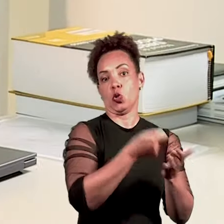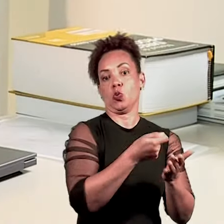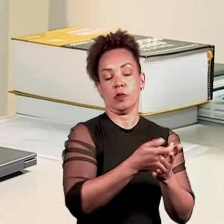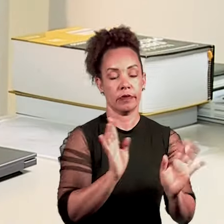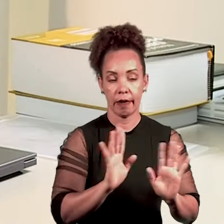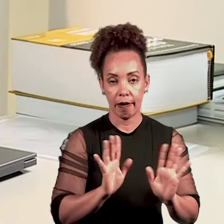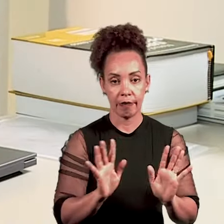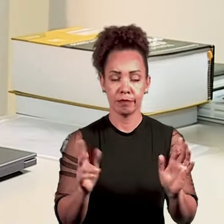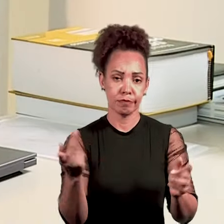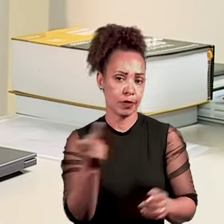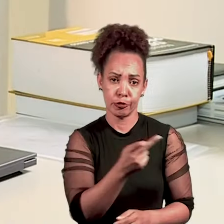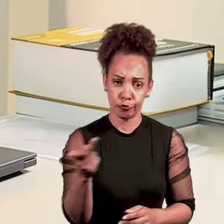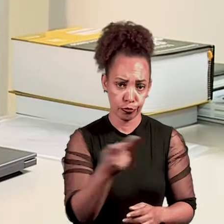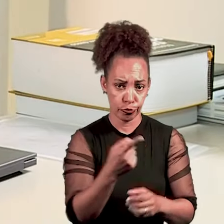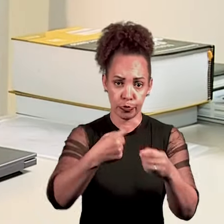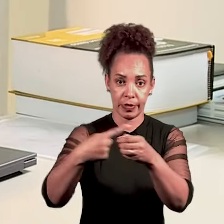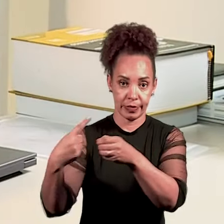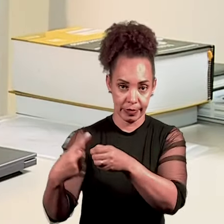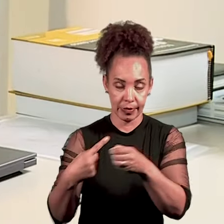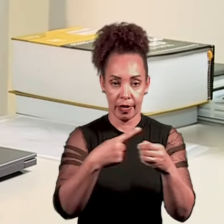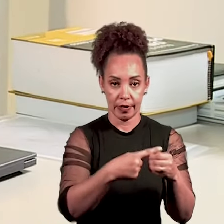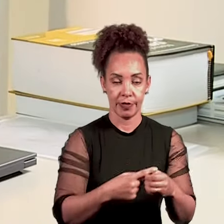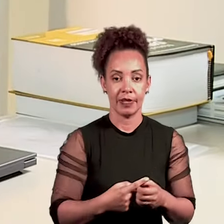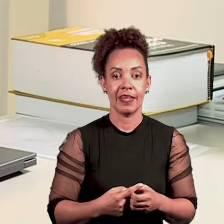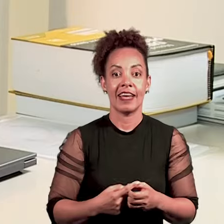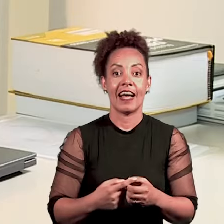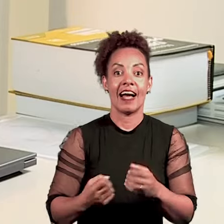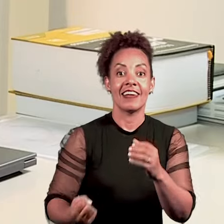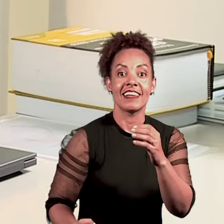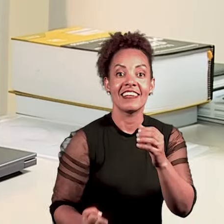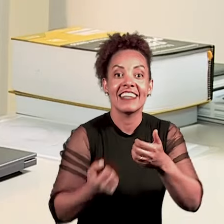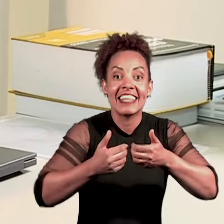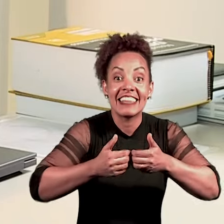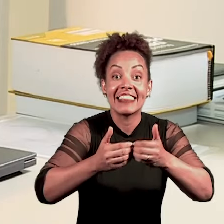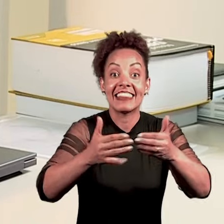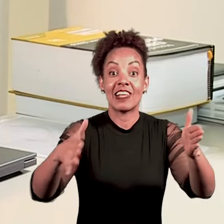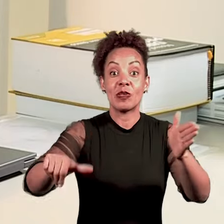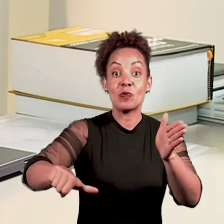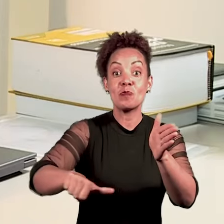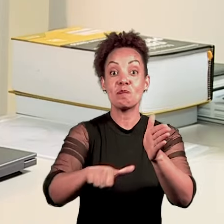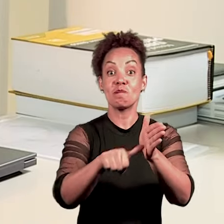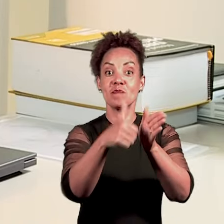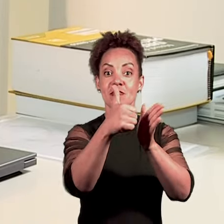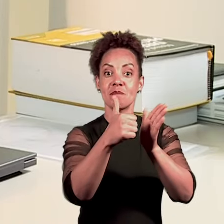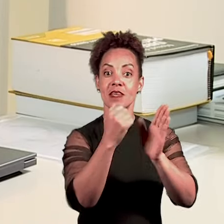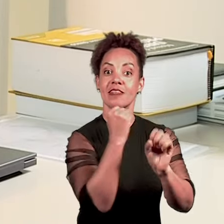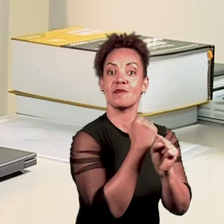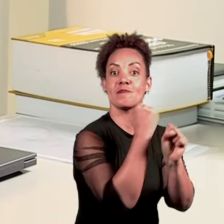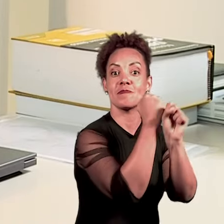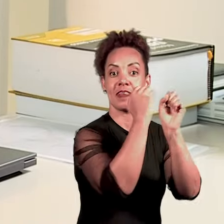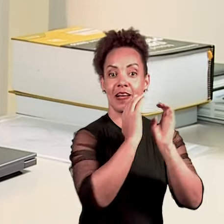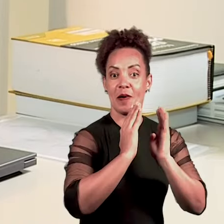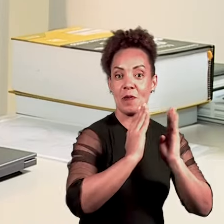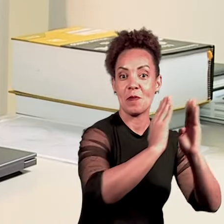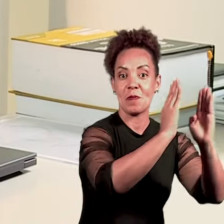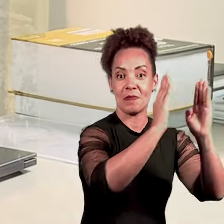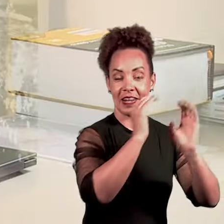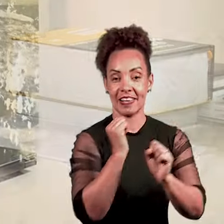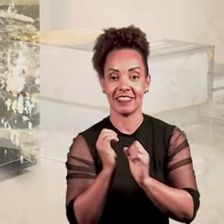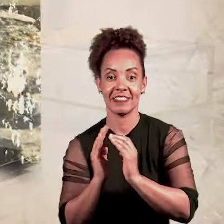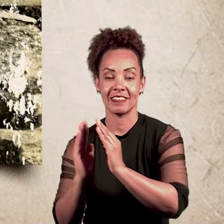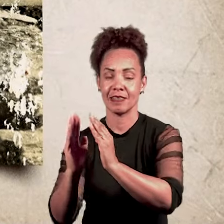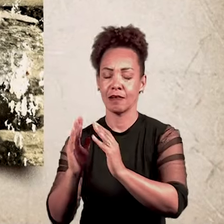foram inaugurados os primeiros prédios aqui da universidade. E a população de Salobrinho via com